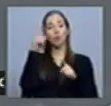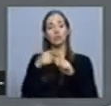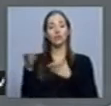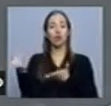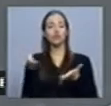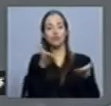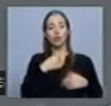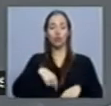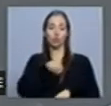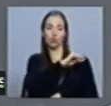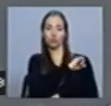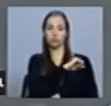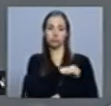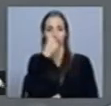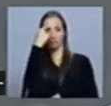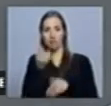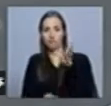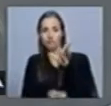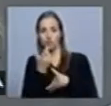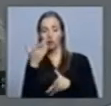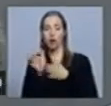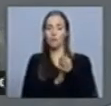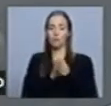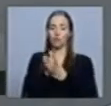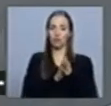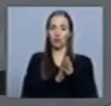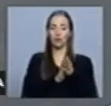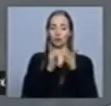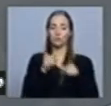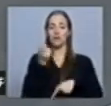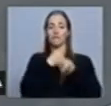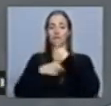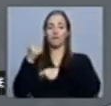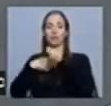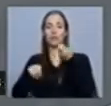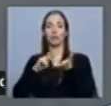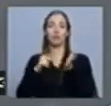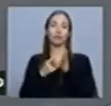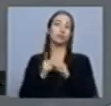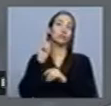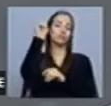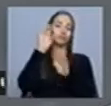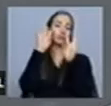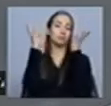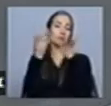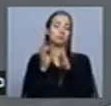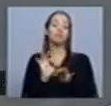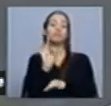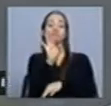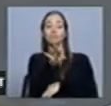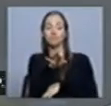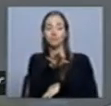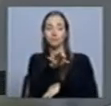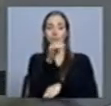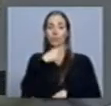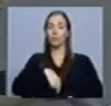nossos empreendedores a utilizarem, a comercializarem também tecnologia espacial. E, portanto, fica aqui uma nota para o